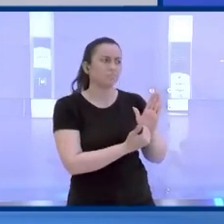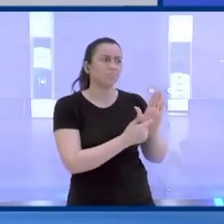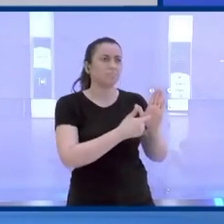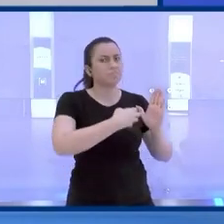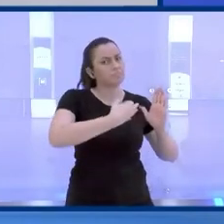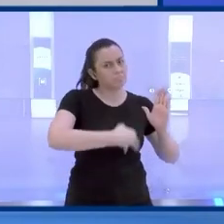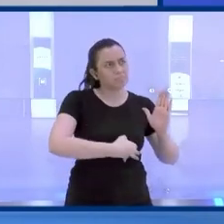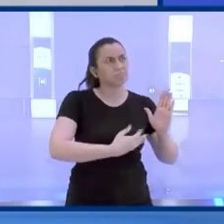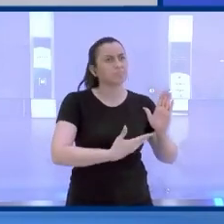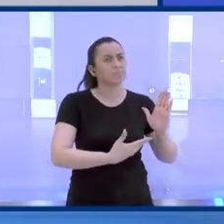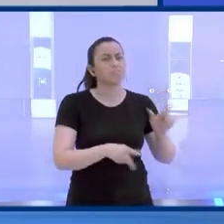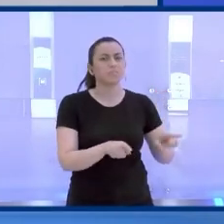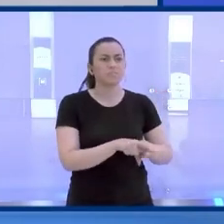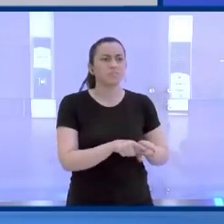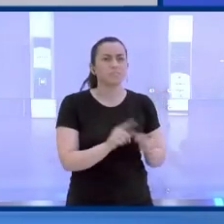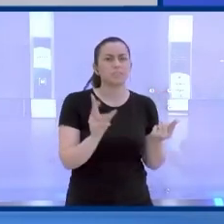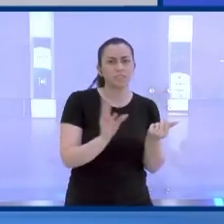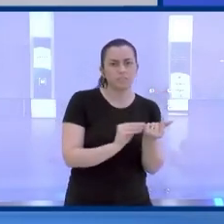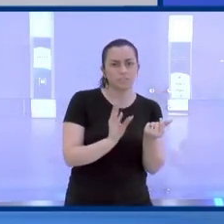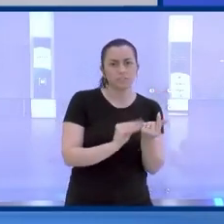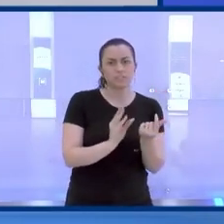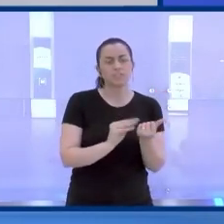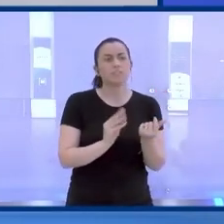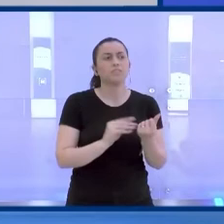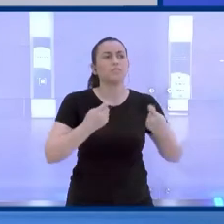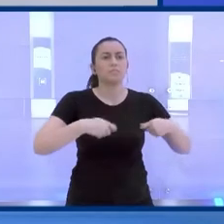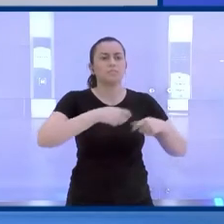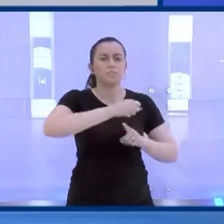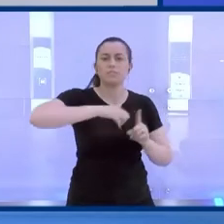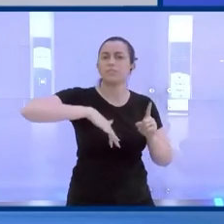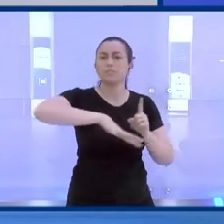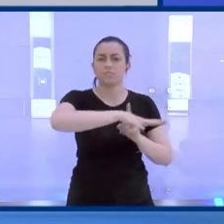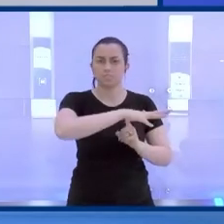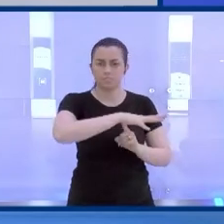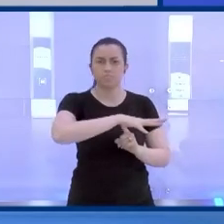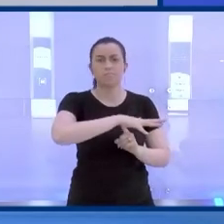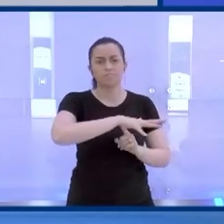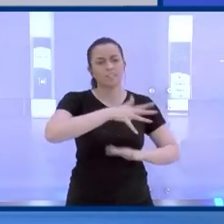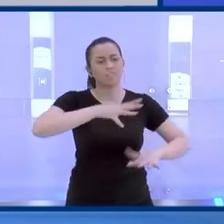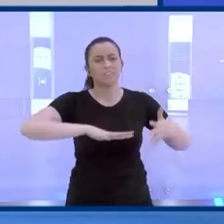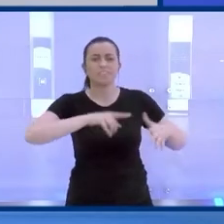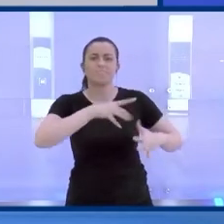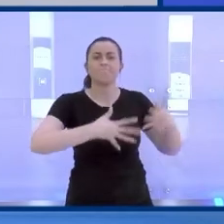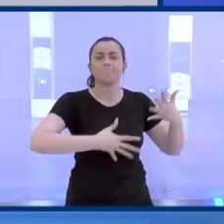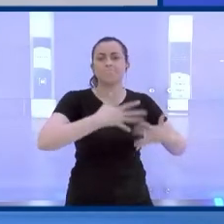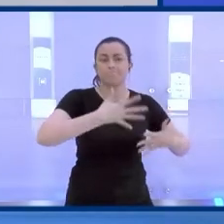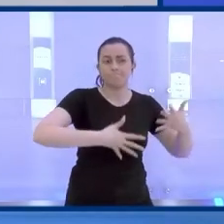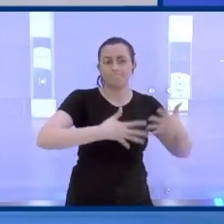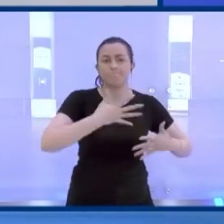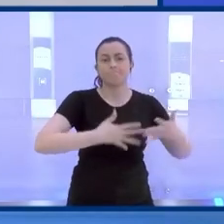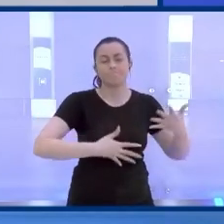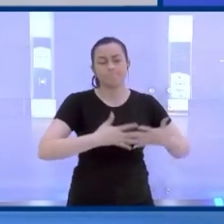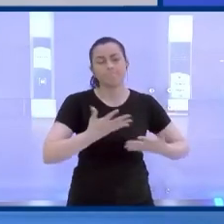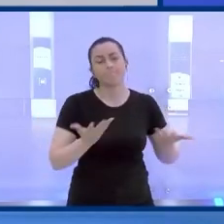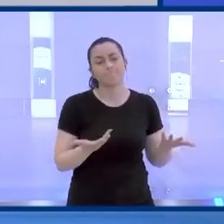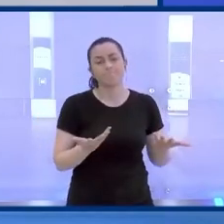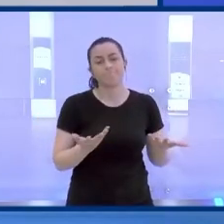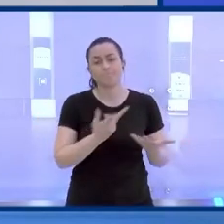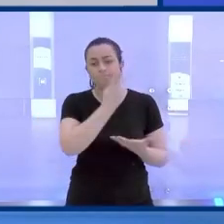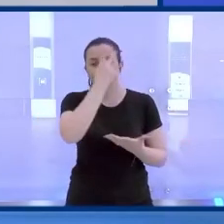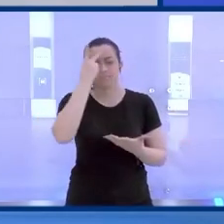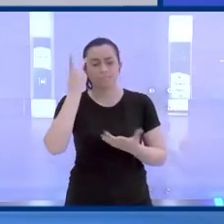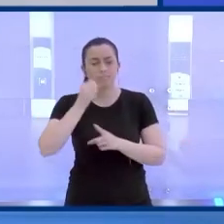tratando de ativos que pertencem à sociedade, engessam a administração dessas empresas. E quem acaba pagando por isso é